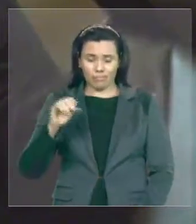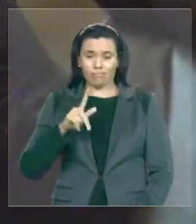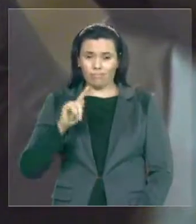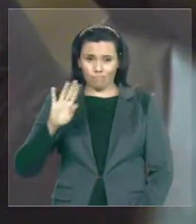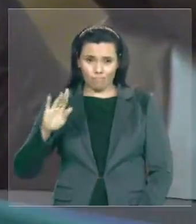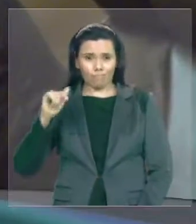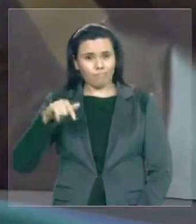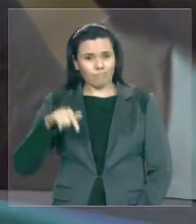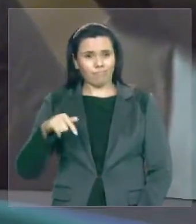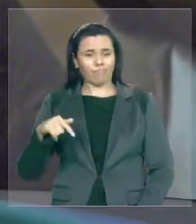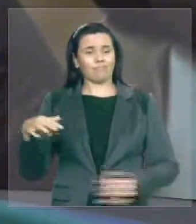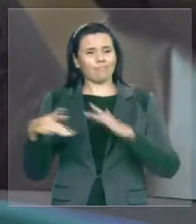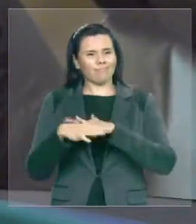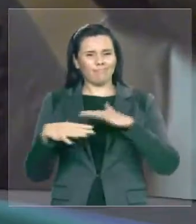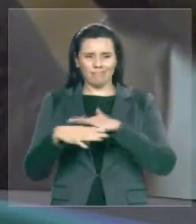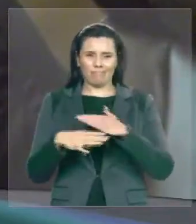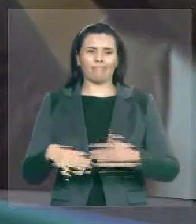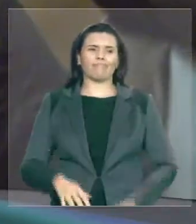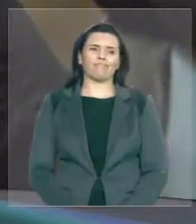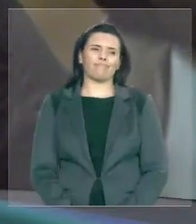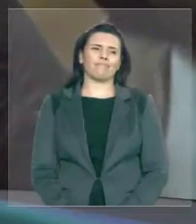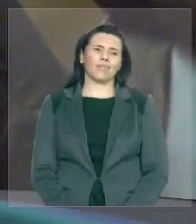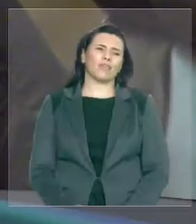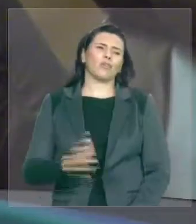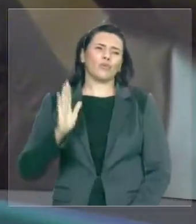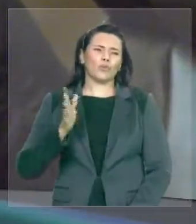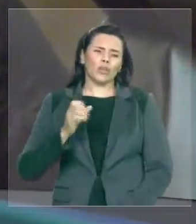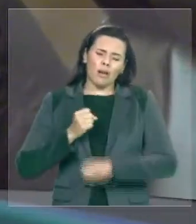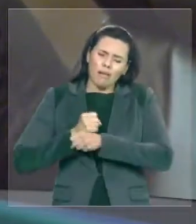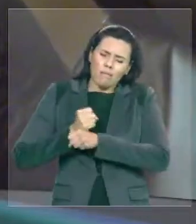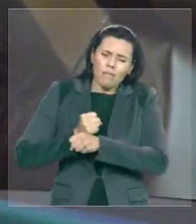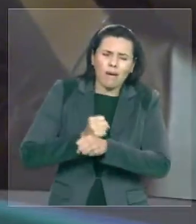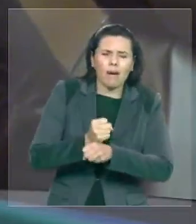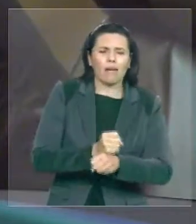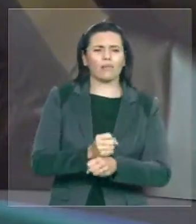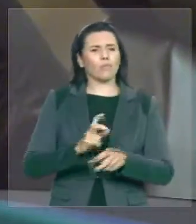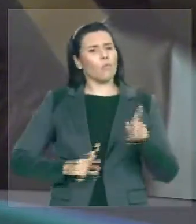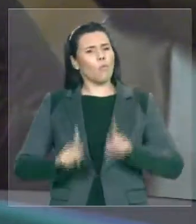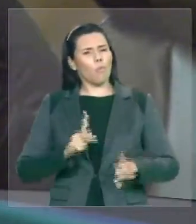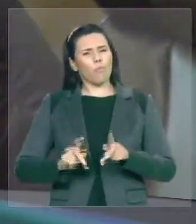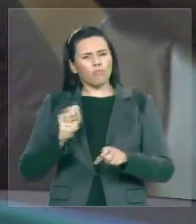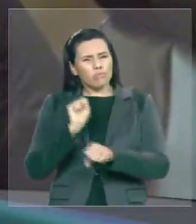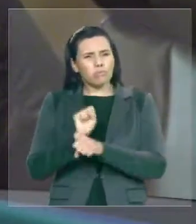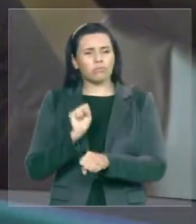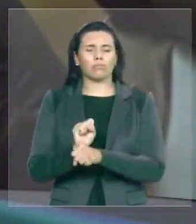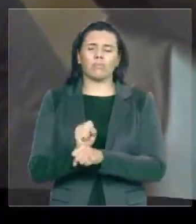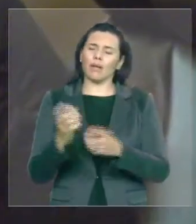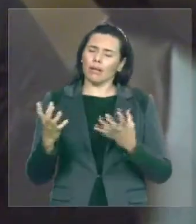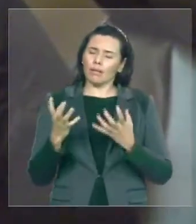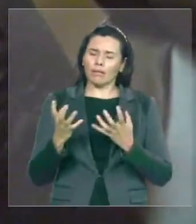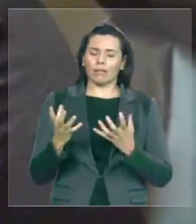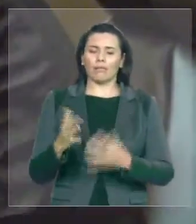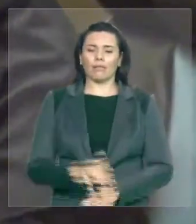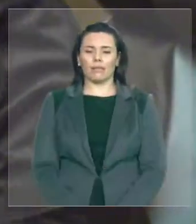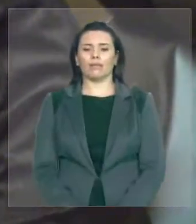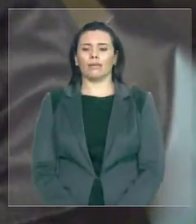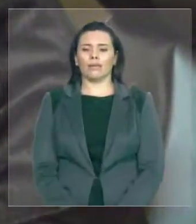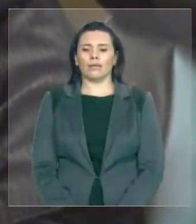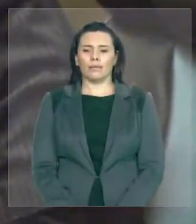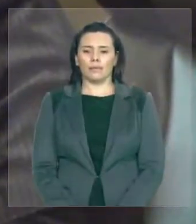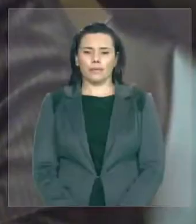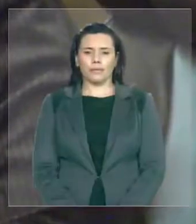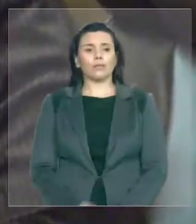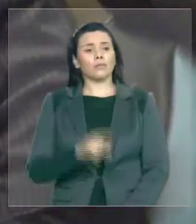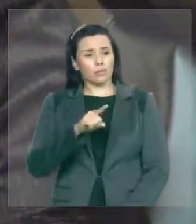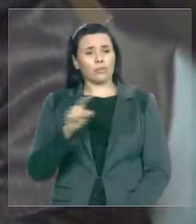mesmo colocou, de décadas que não tem esse processo, e como Vossa Excelência também colocou, de maneira